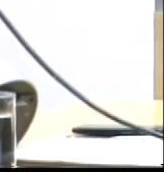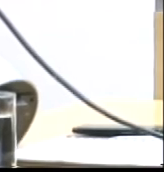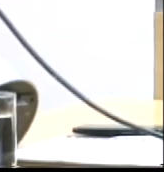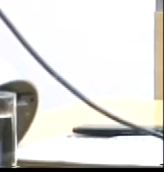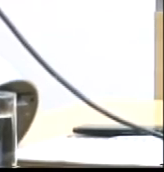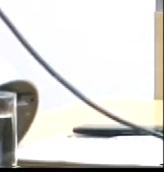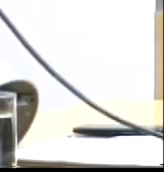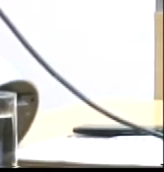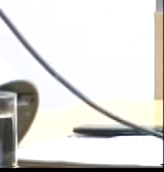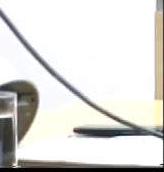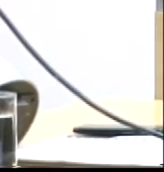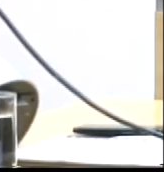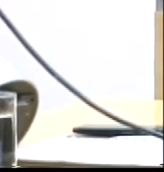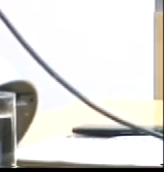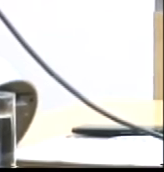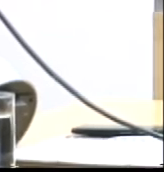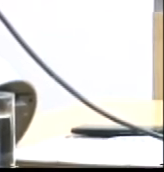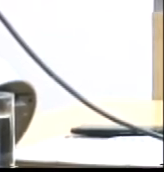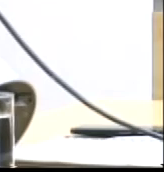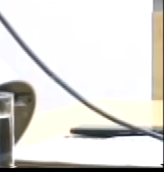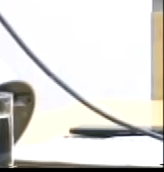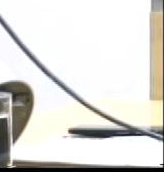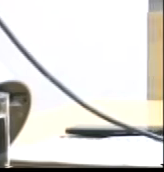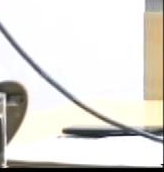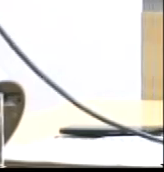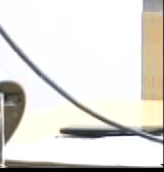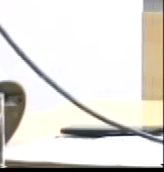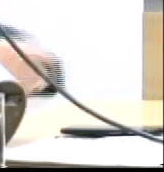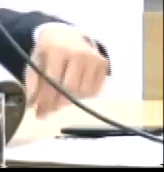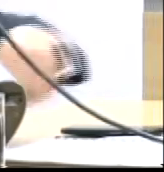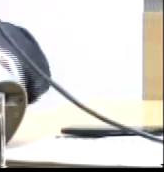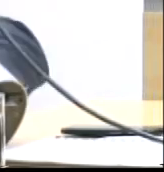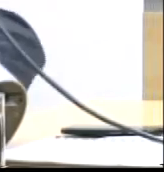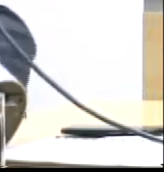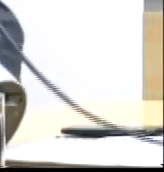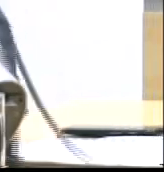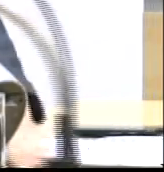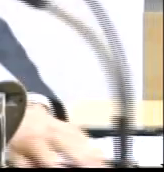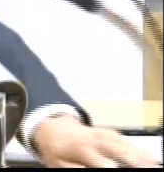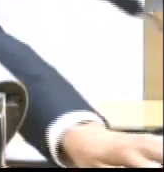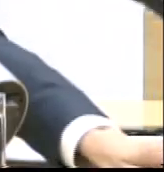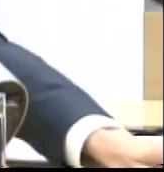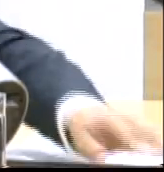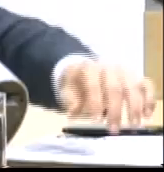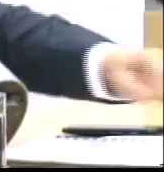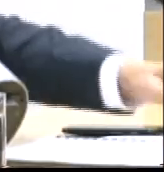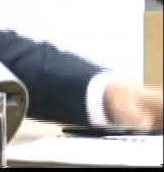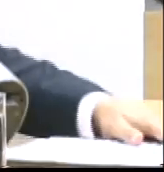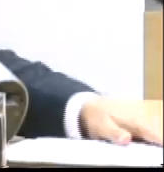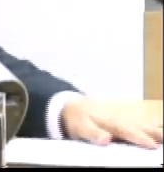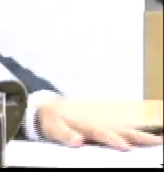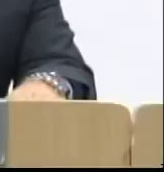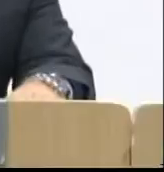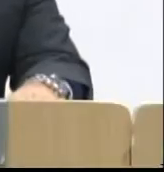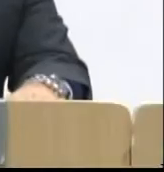para valorizar o trabalho e a cultura paulinense. Ok? Muito obrigado.